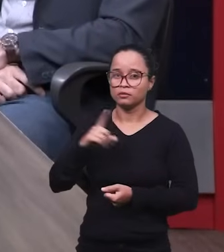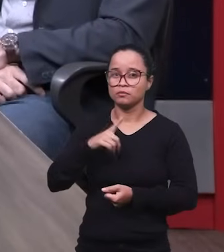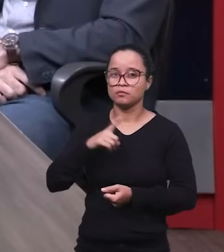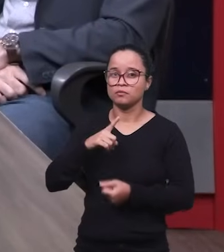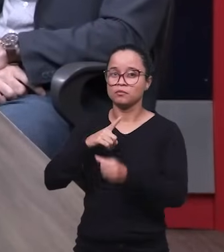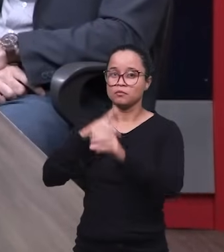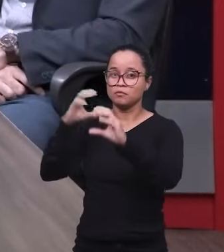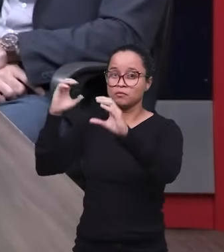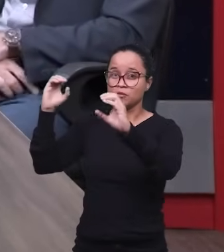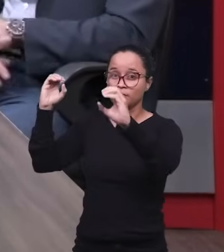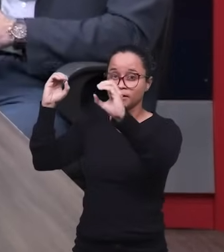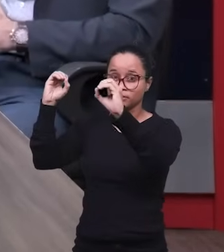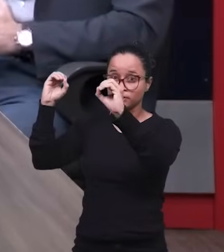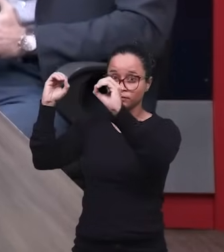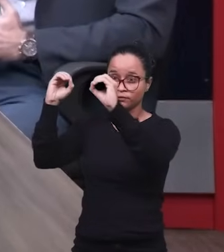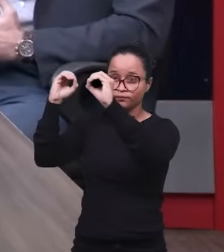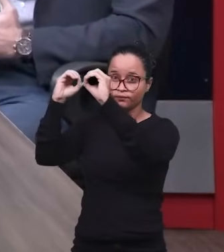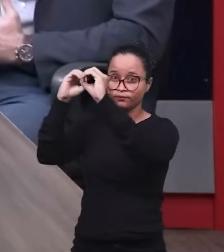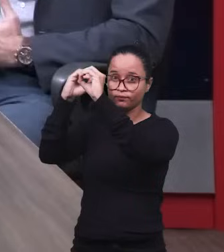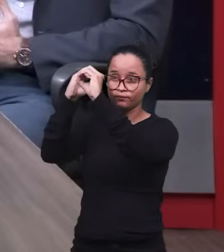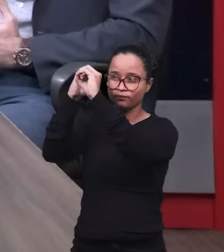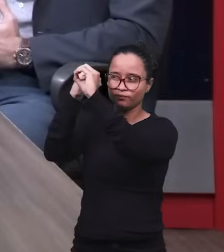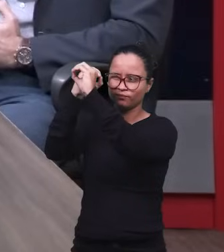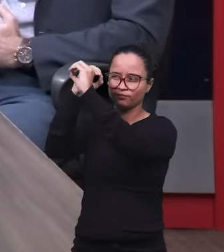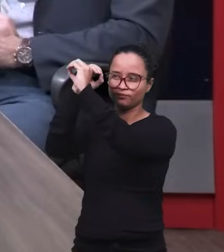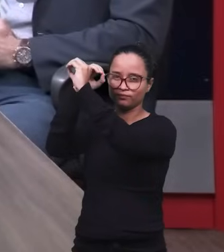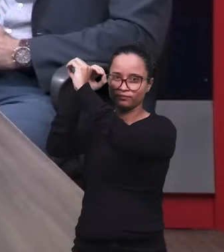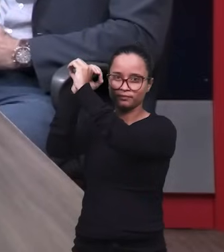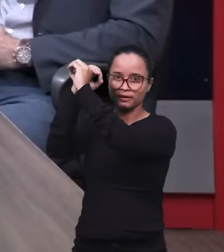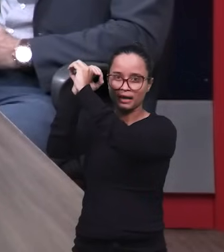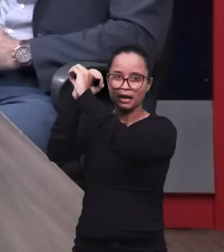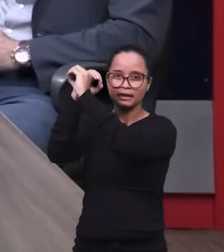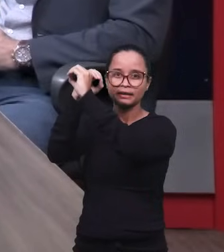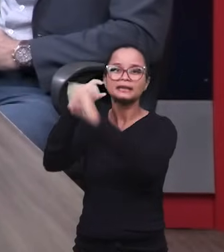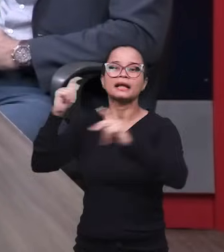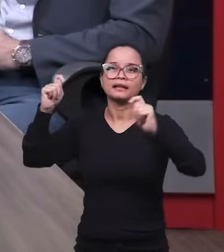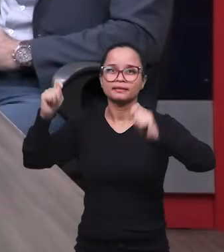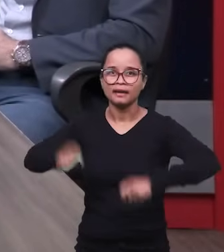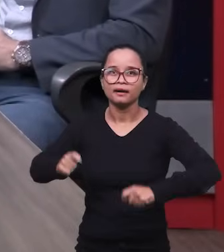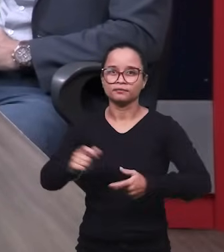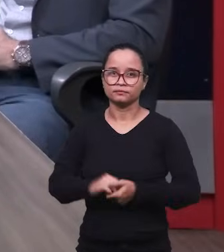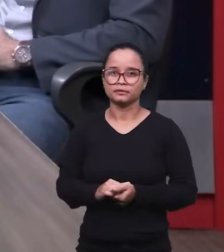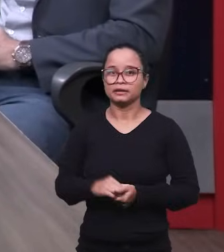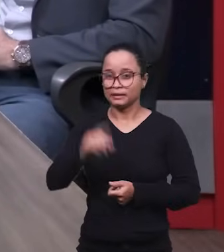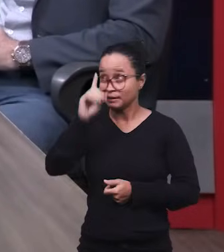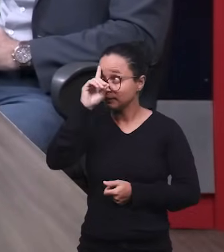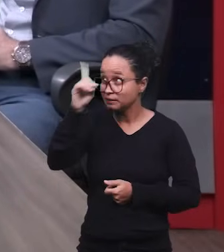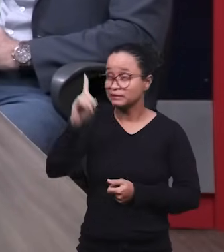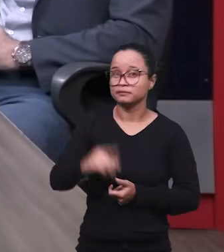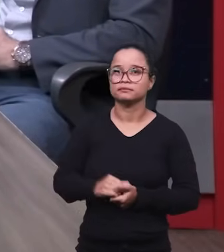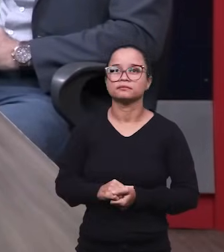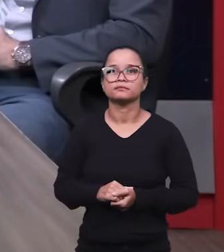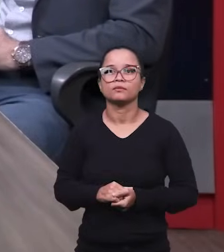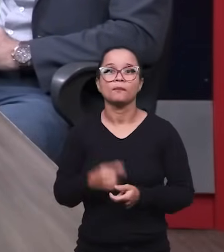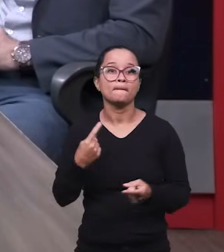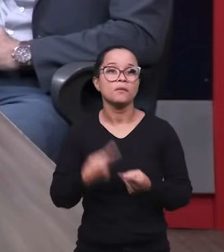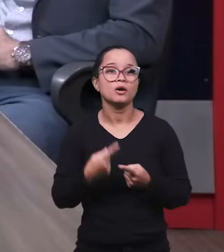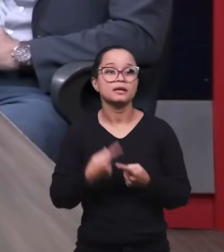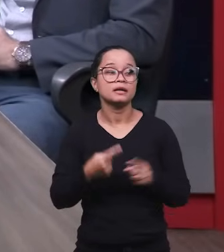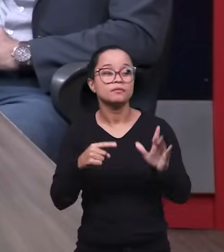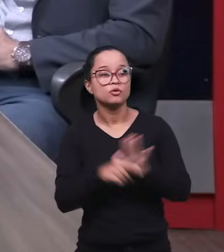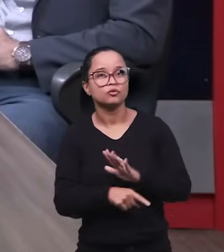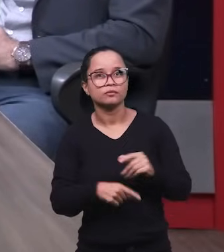solar, porque aí você conseguiria ter a posição dela naquele dia. Sim. Por que ele queria